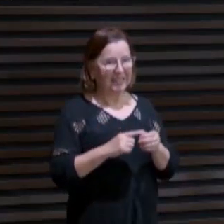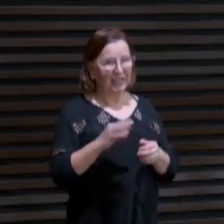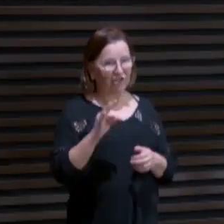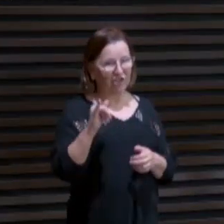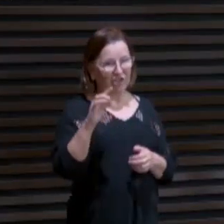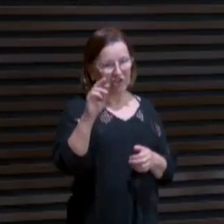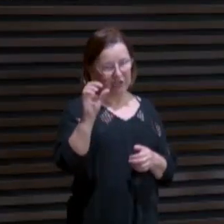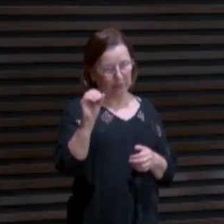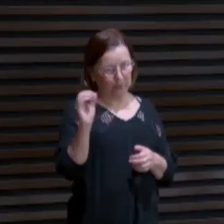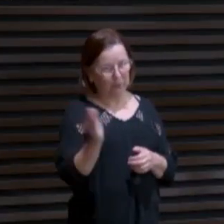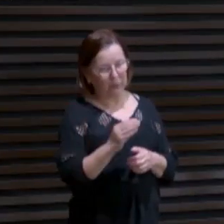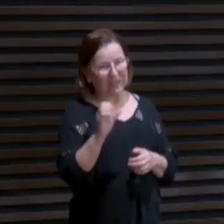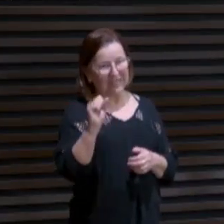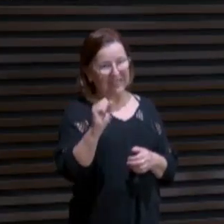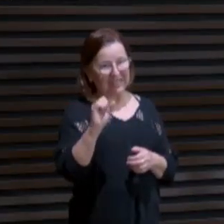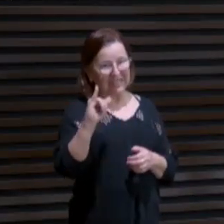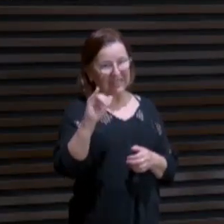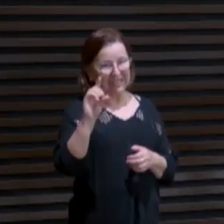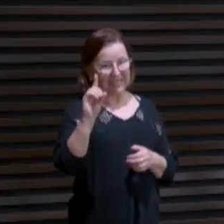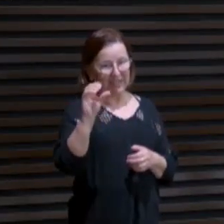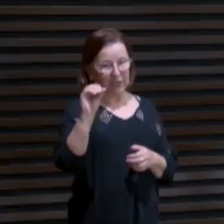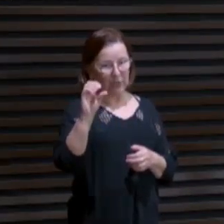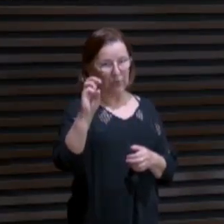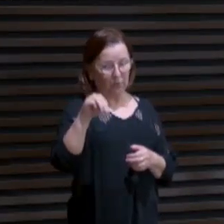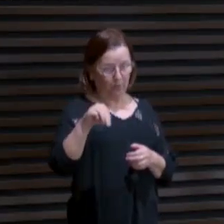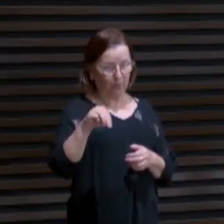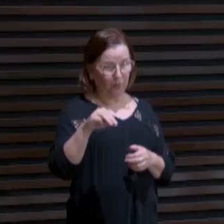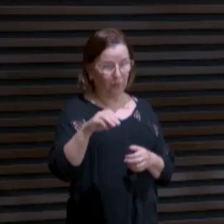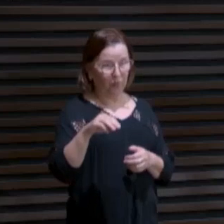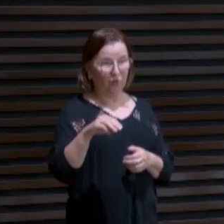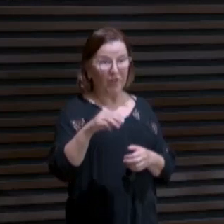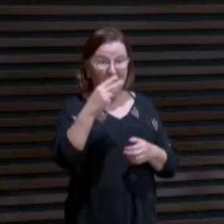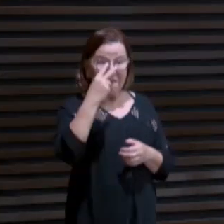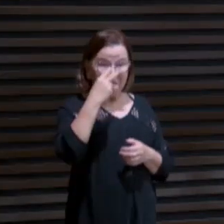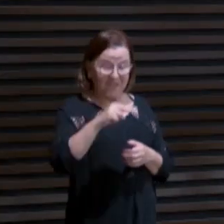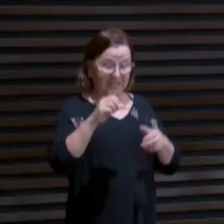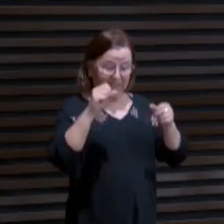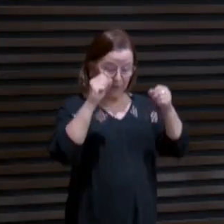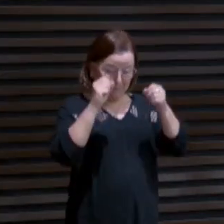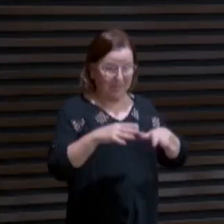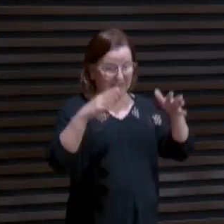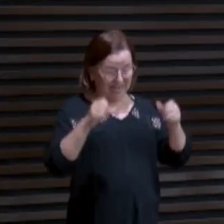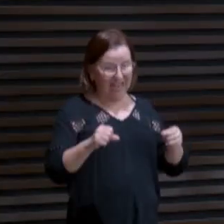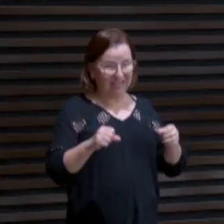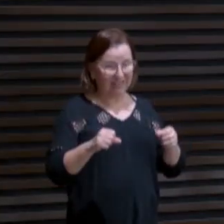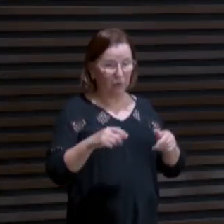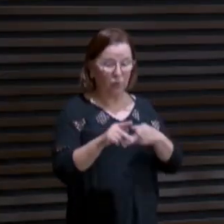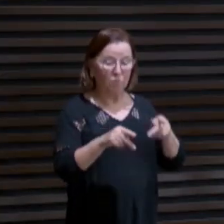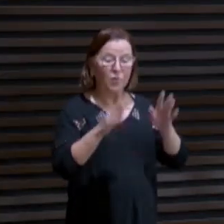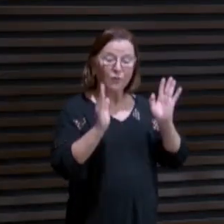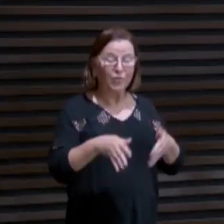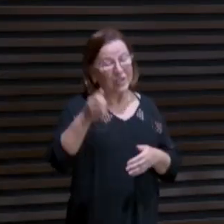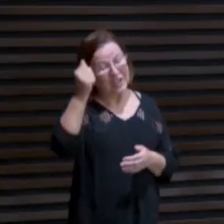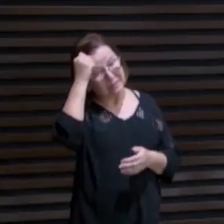que em vós se fizeram, eles teriam se arrependido. O que ele está dizendo aqui? Que o povo dele